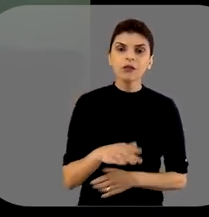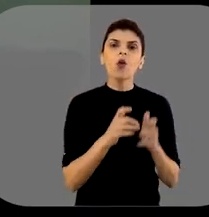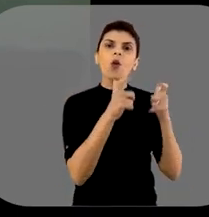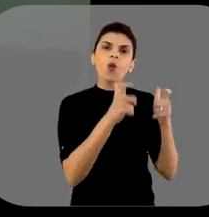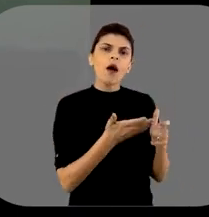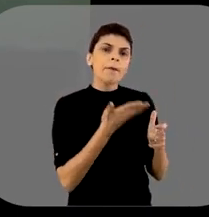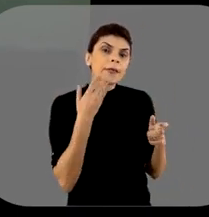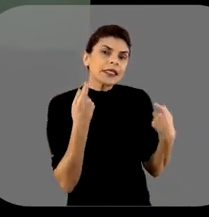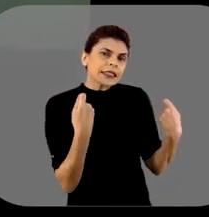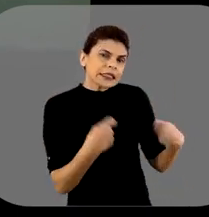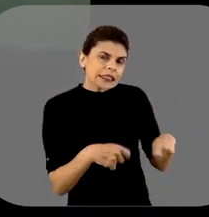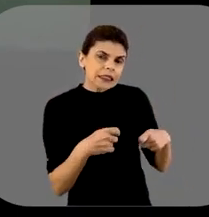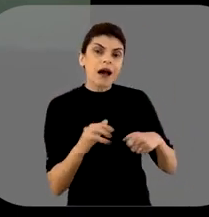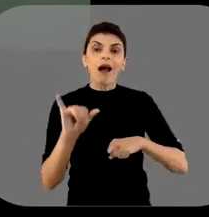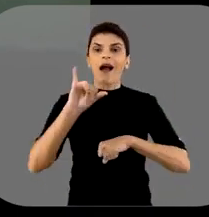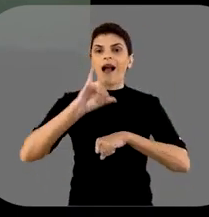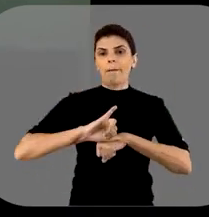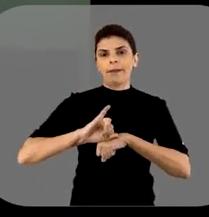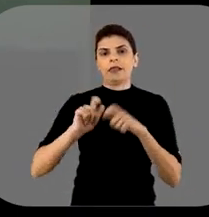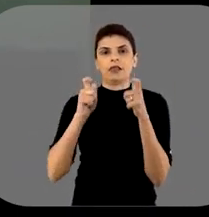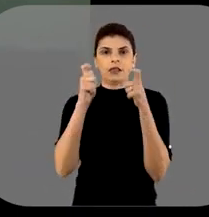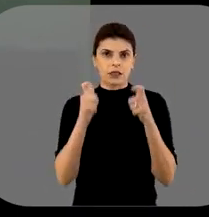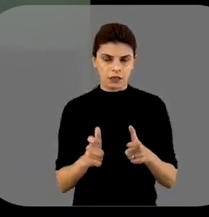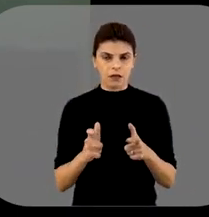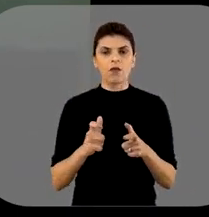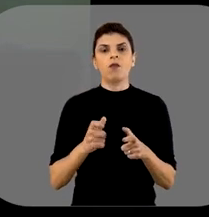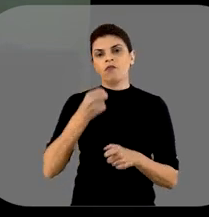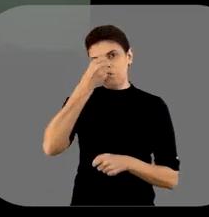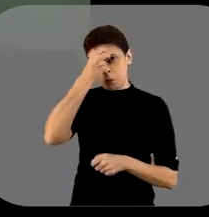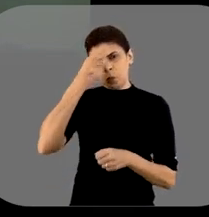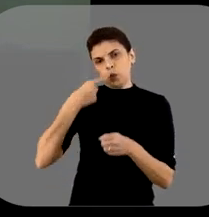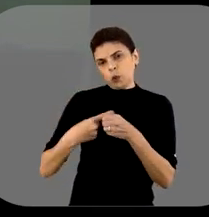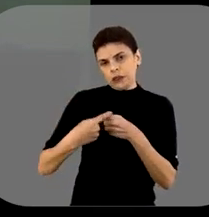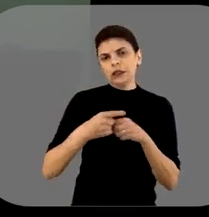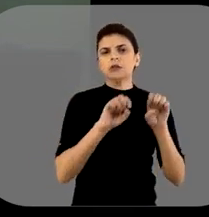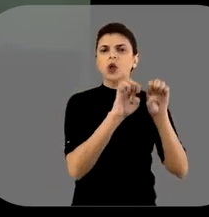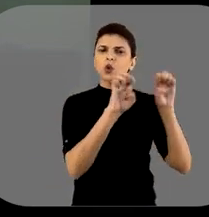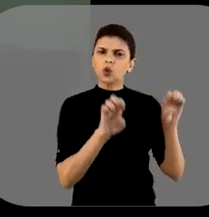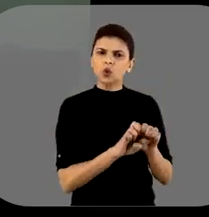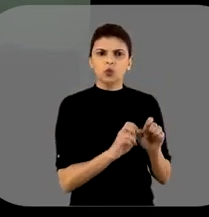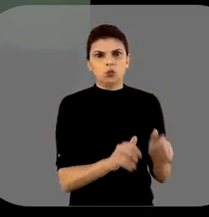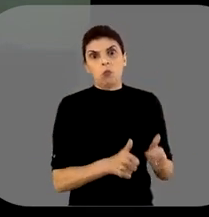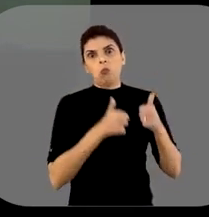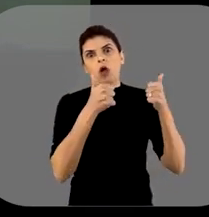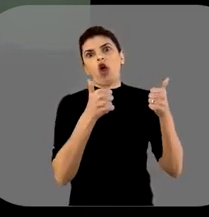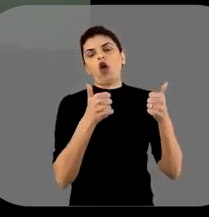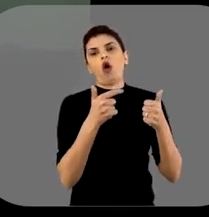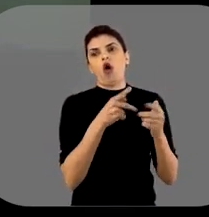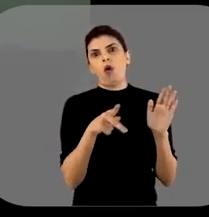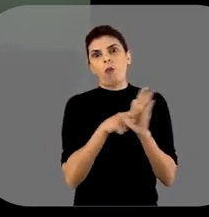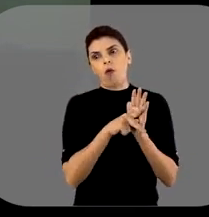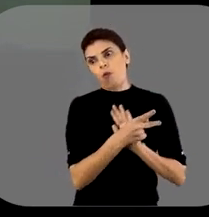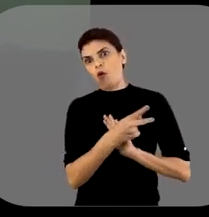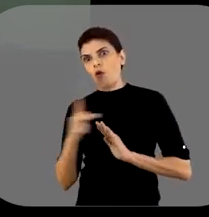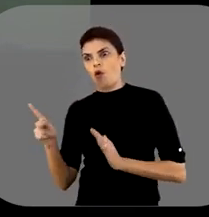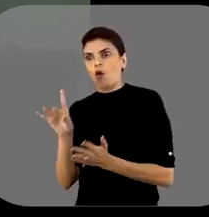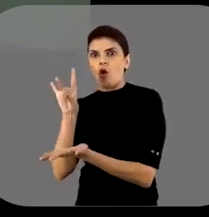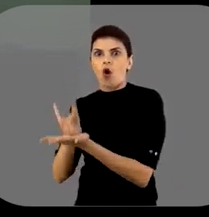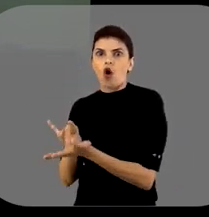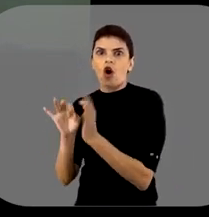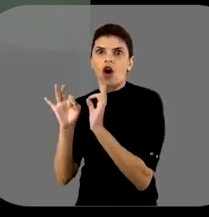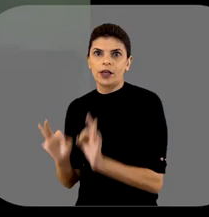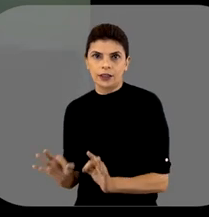e, se necessário, até a capital, ou um município com uma estrutura maior do que aquela naquele município dele de